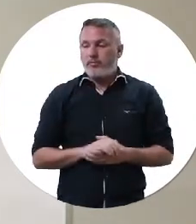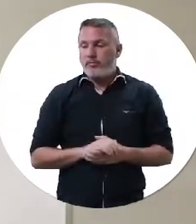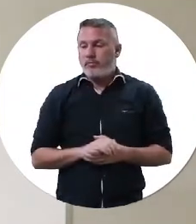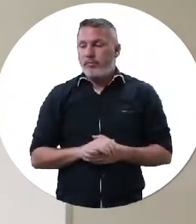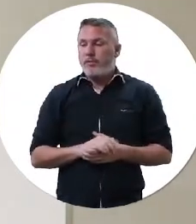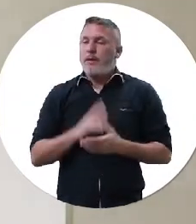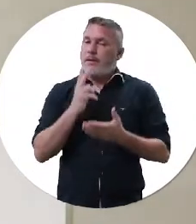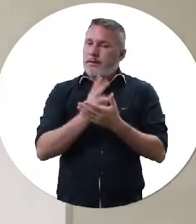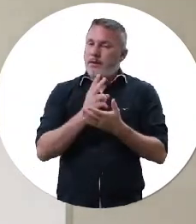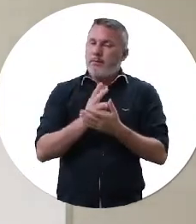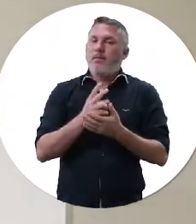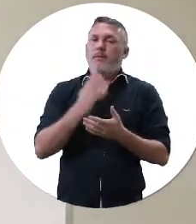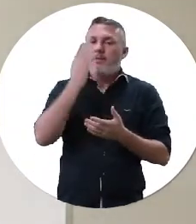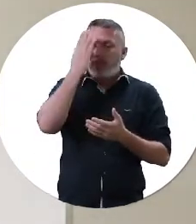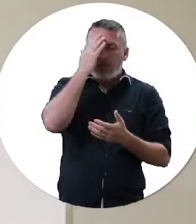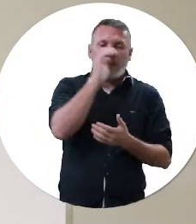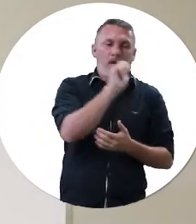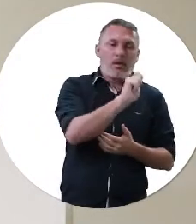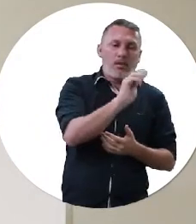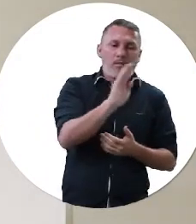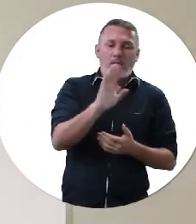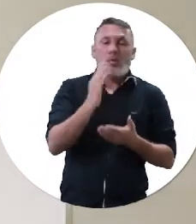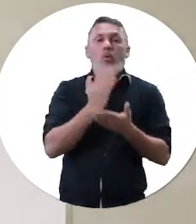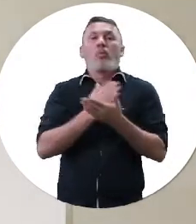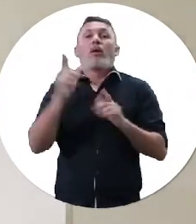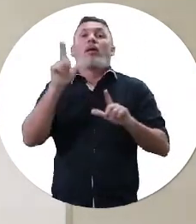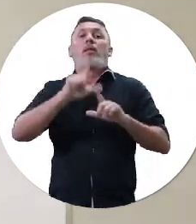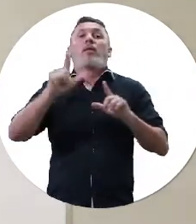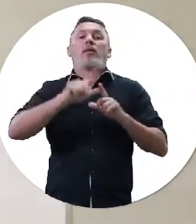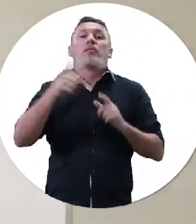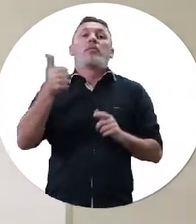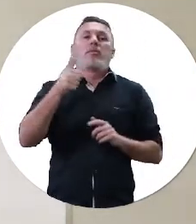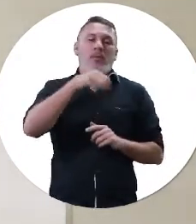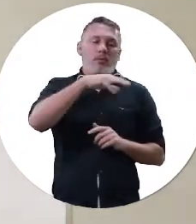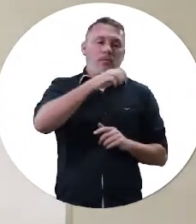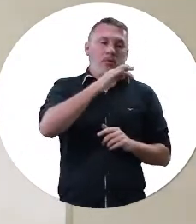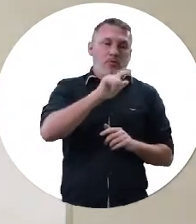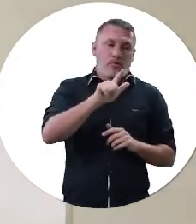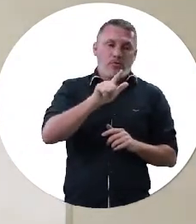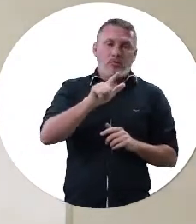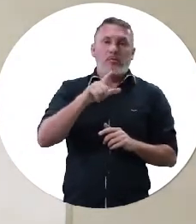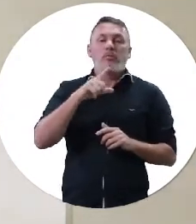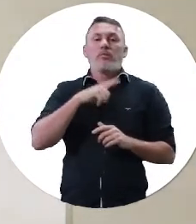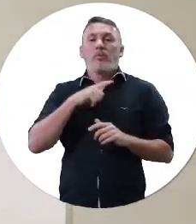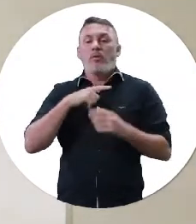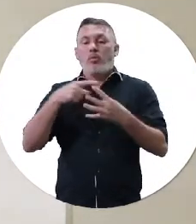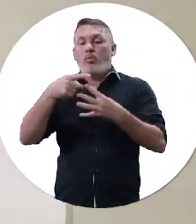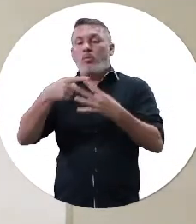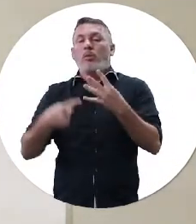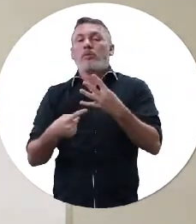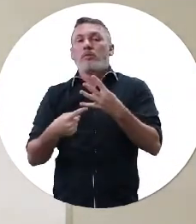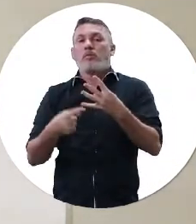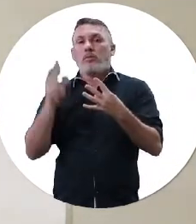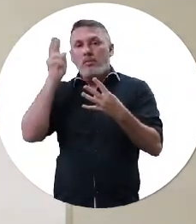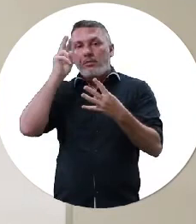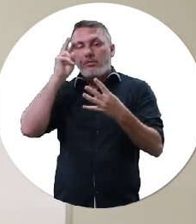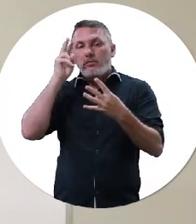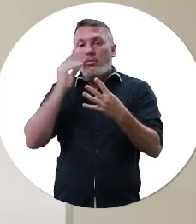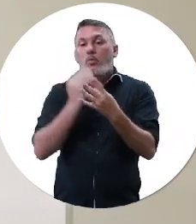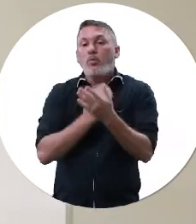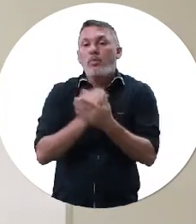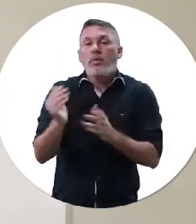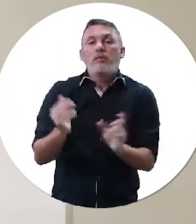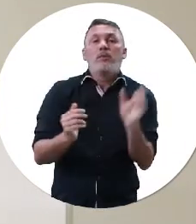pessoal? Metil, prefixo de 4 carbonos, vamos para a cadeia principal. But, somente ligação